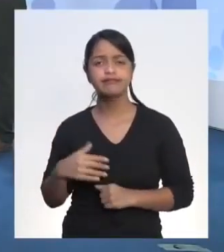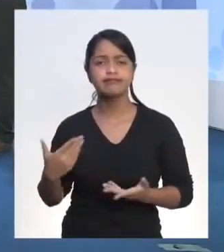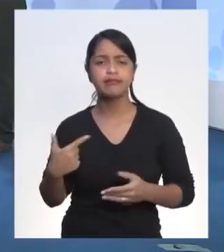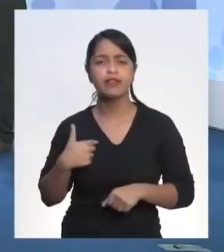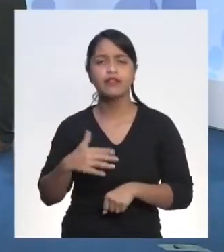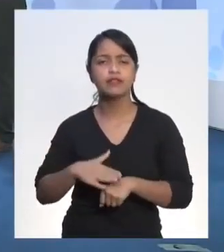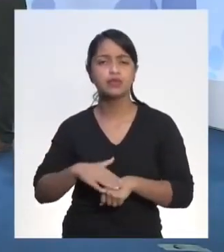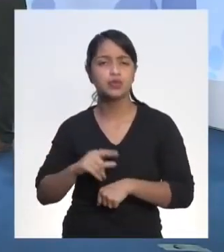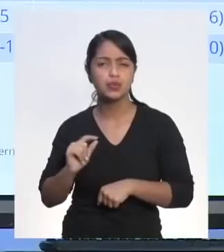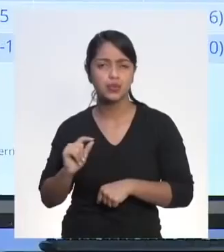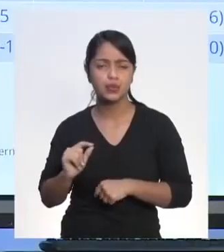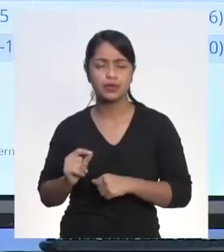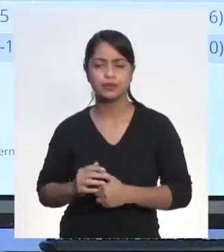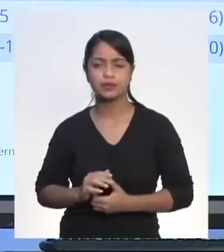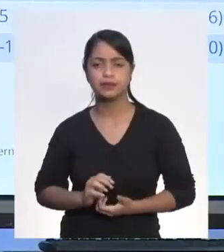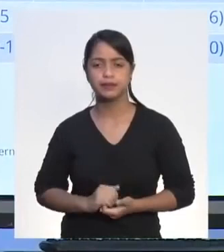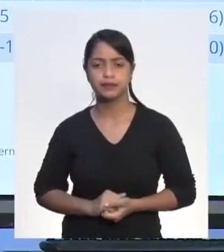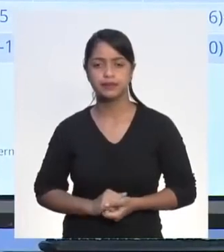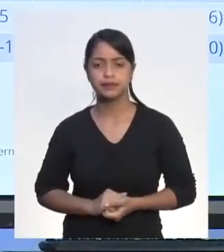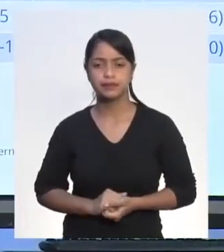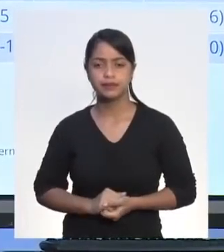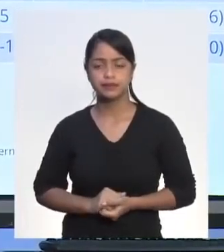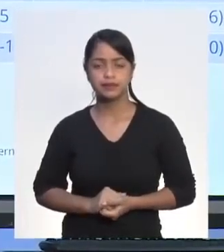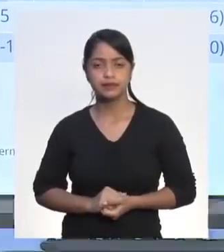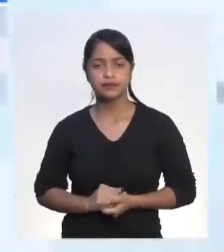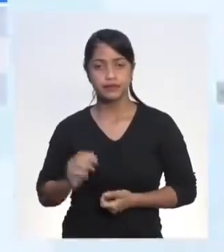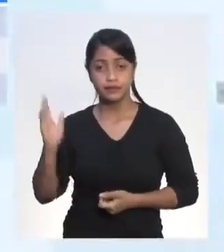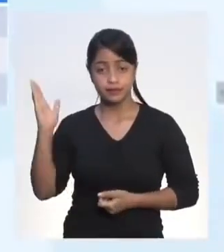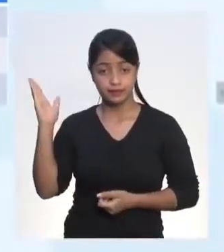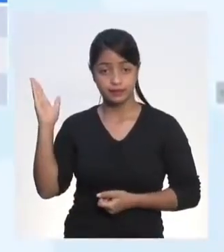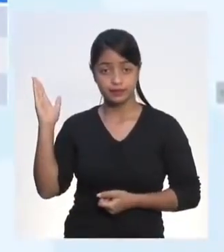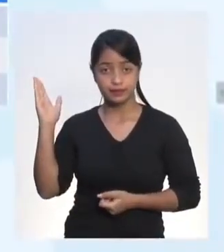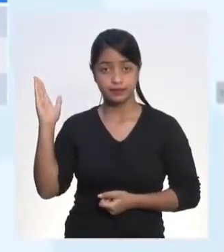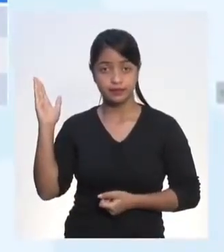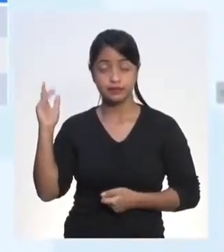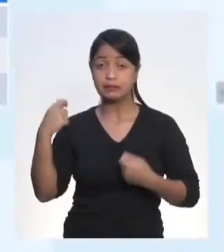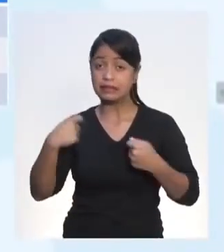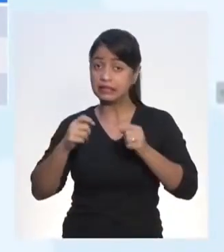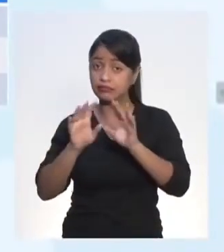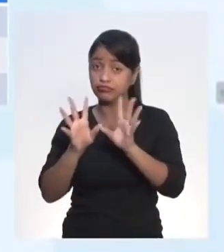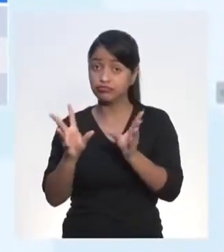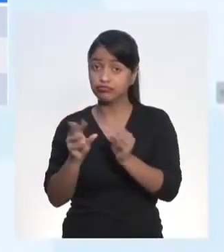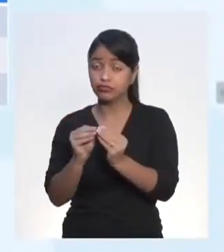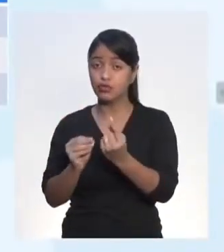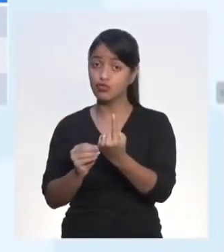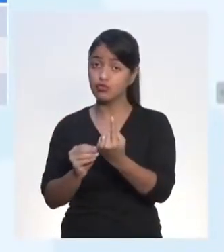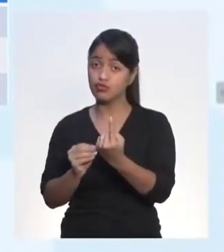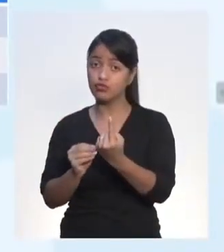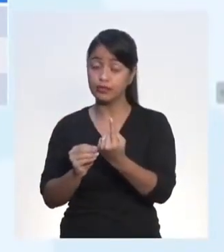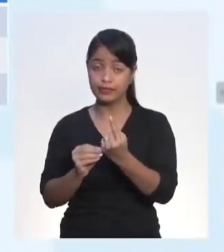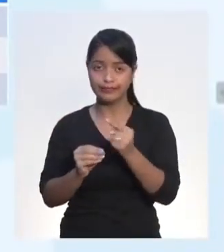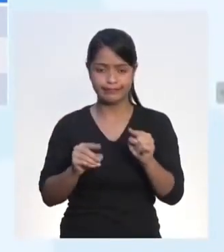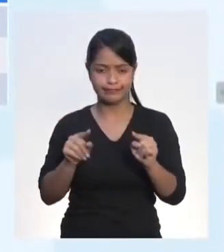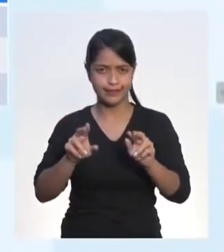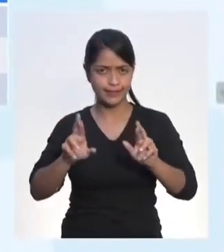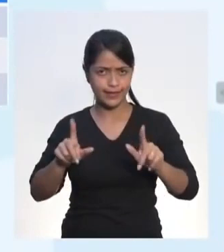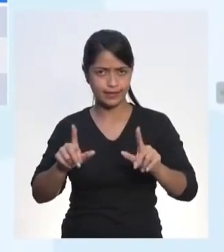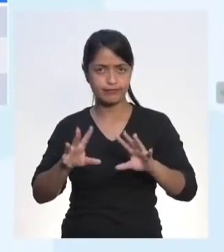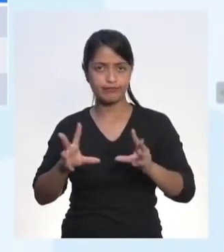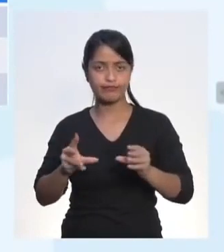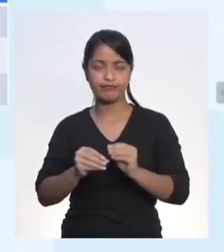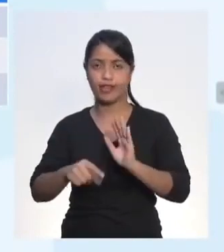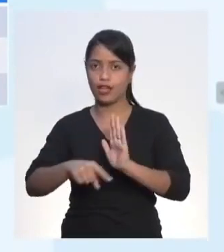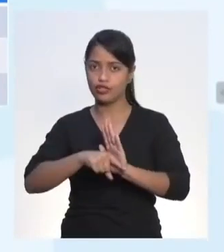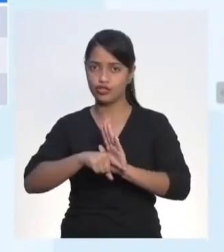né? Então, quando eu tenho esses dois aqui, tem que ficar um sinal só. Sim. Sinais diferentes é negativo. 8